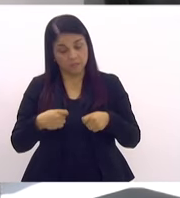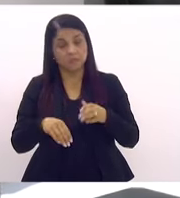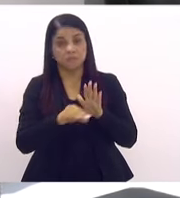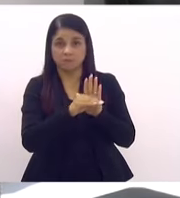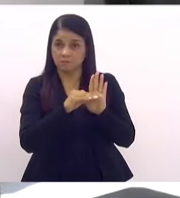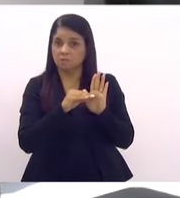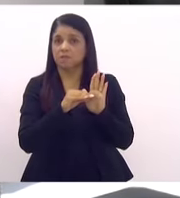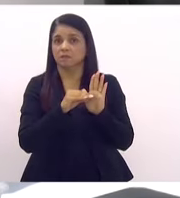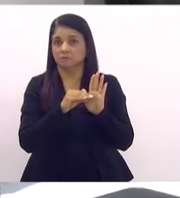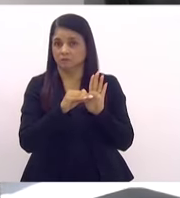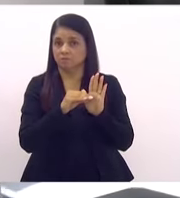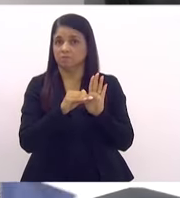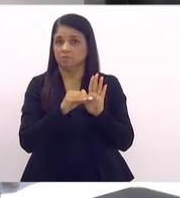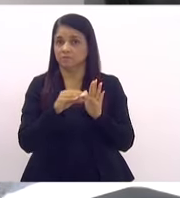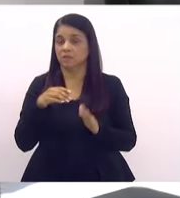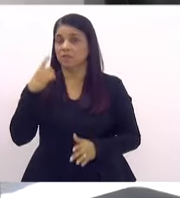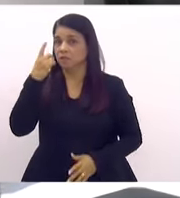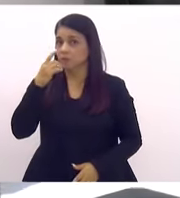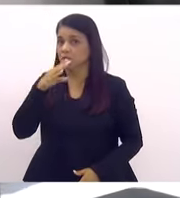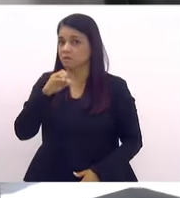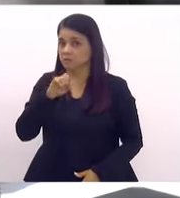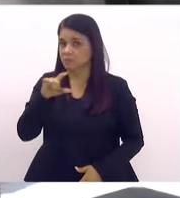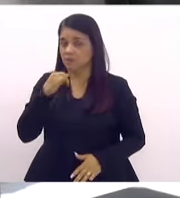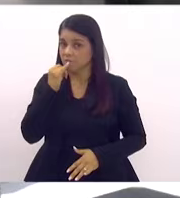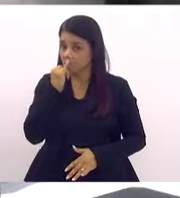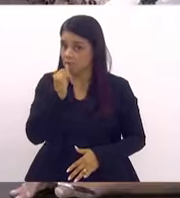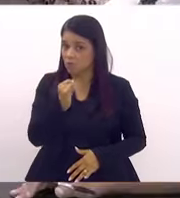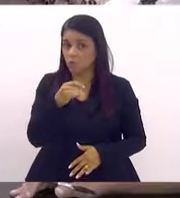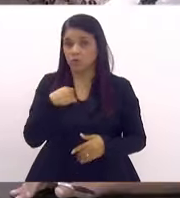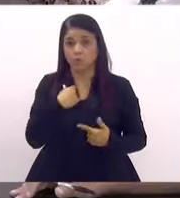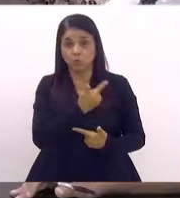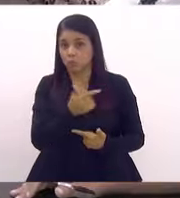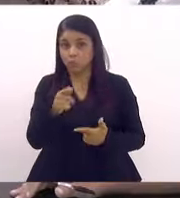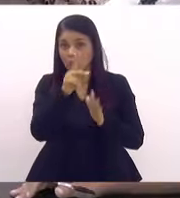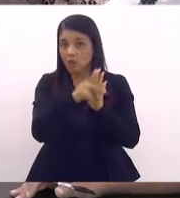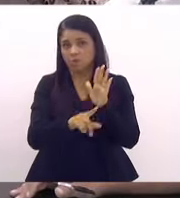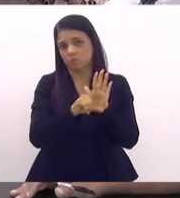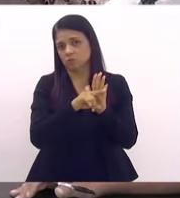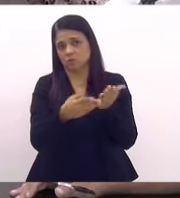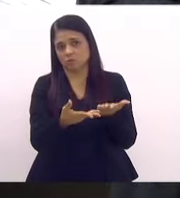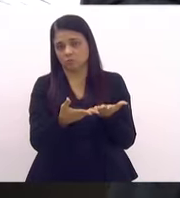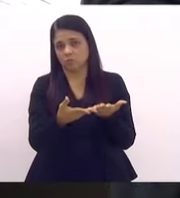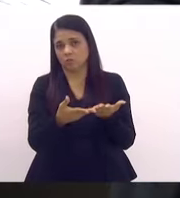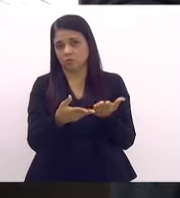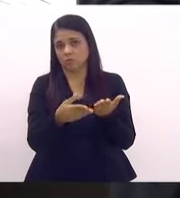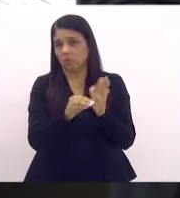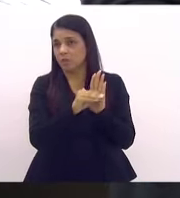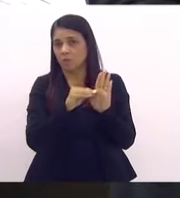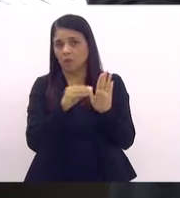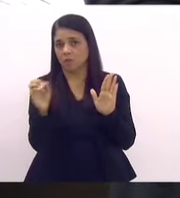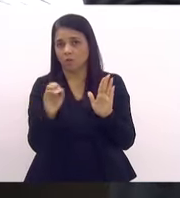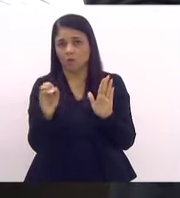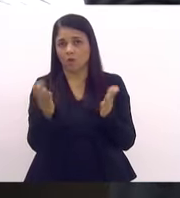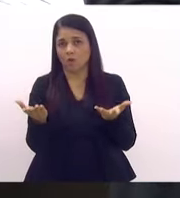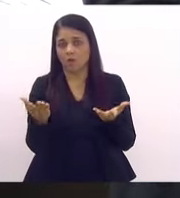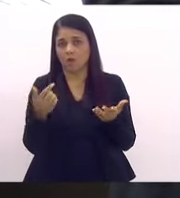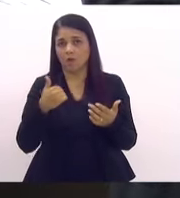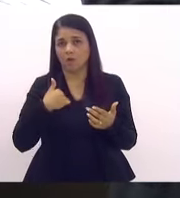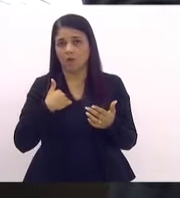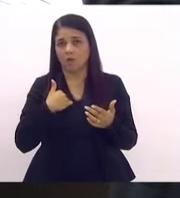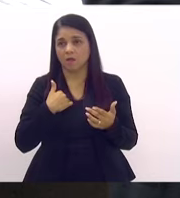emenda. De que o deputado Célia está alertando é que alguns projetos não têm. Não, nenhum deles tem. Aqui, pelo menos, na minha... Está